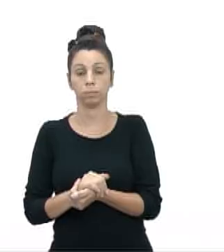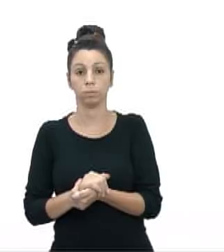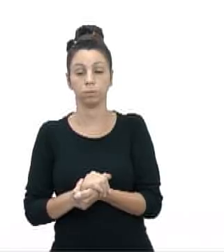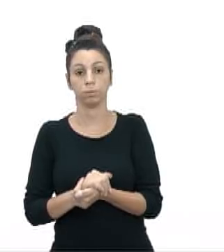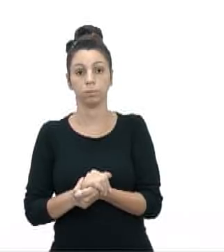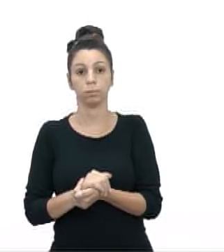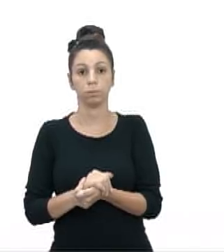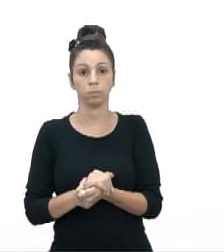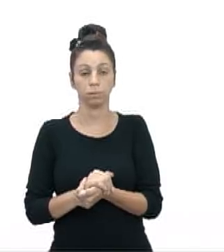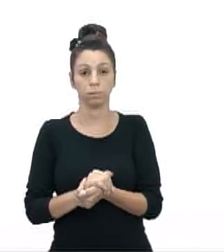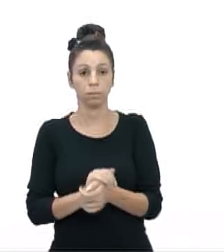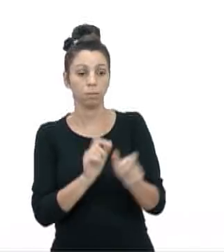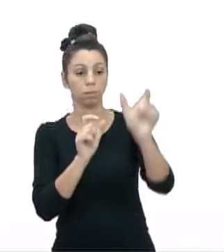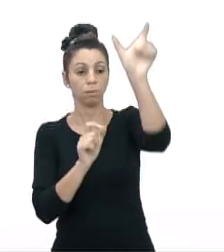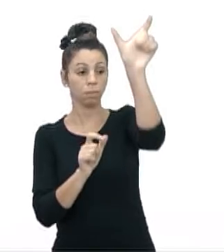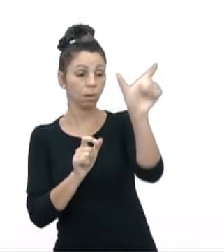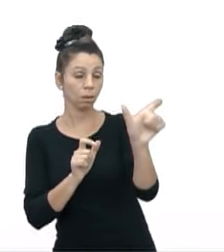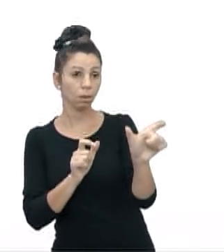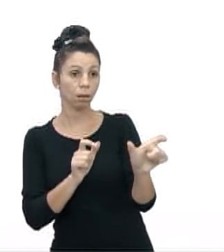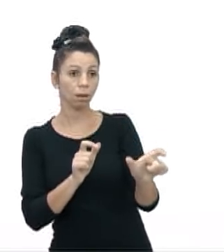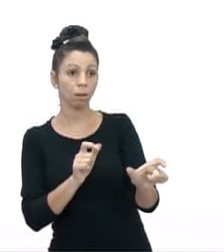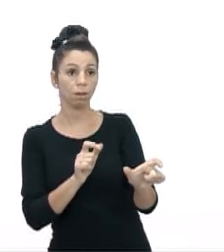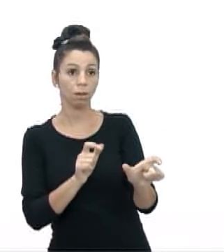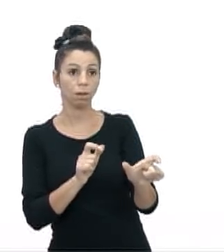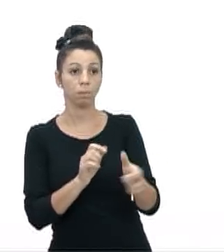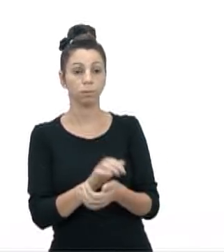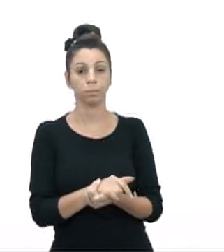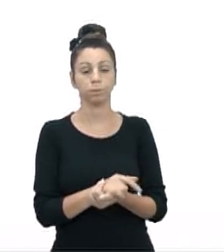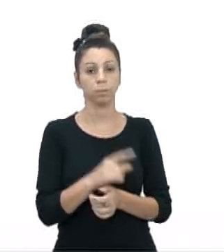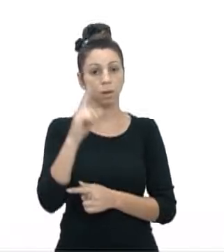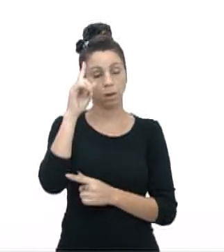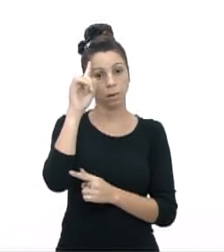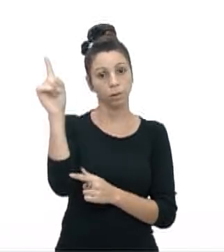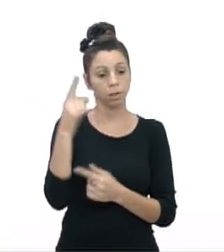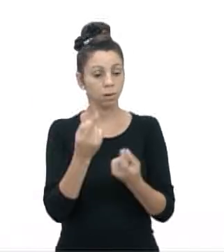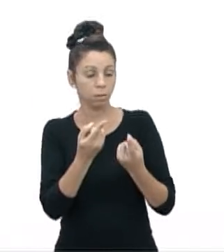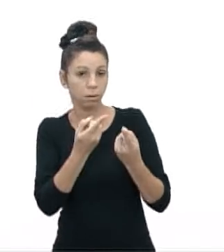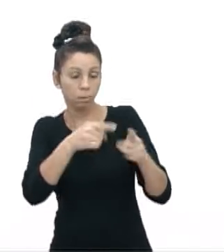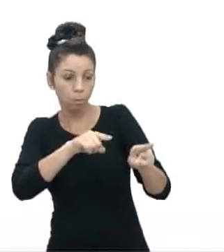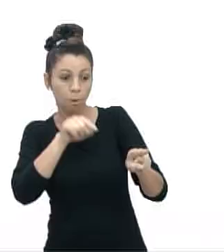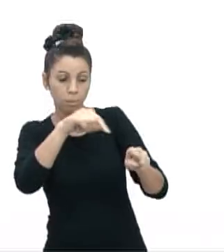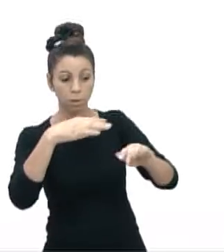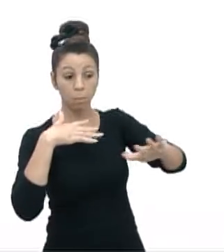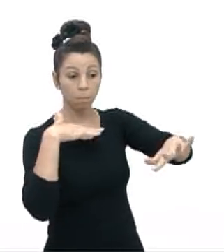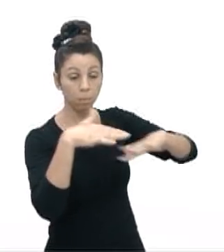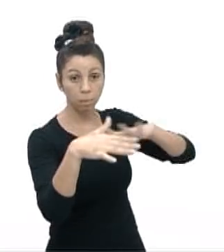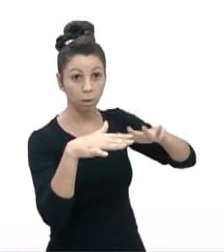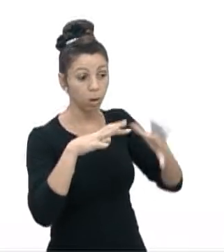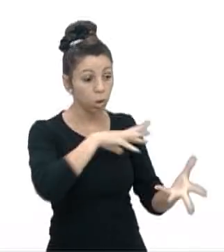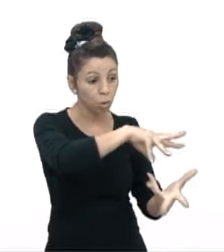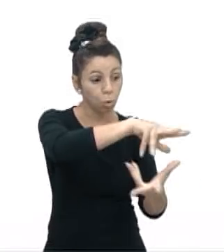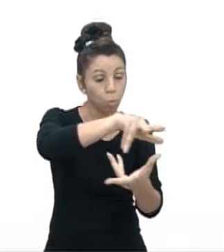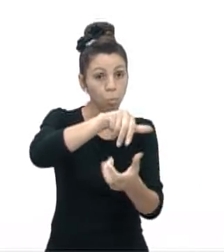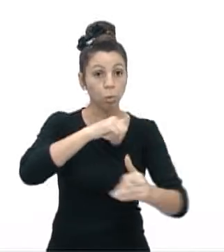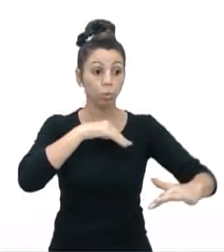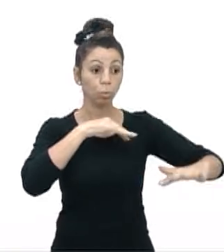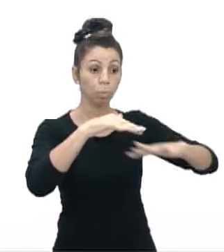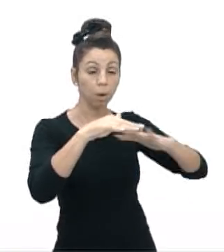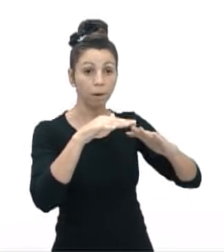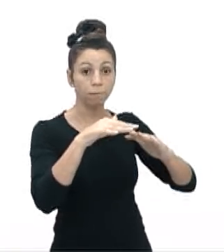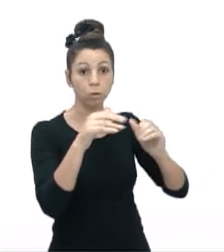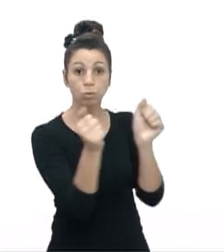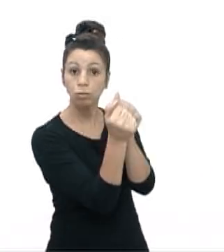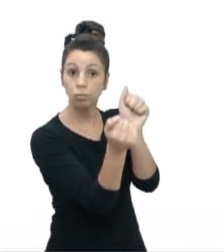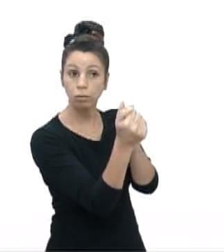dobrado, está escrito novamente Dia do Desafio, você se mexe e o mundo mexe junto. Perceba ali que a